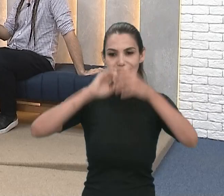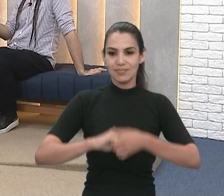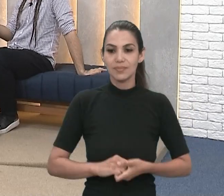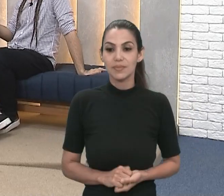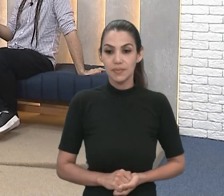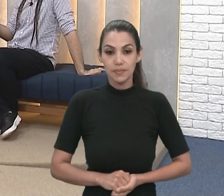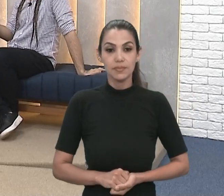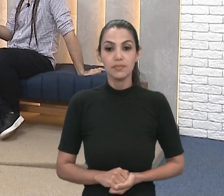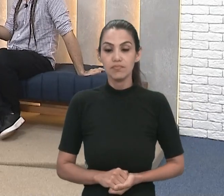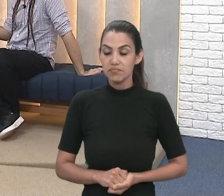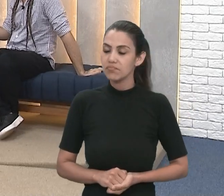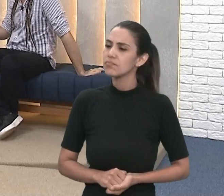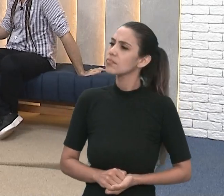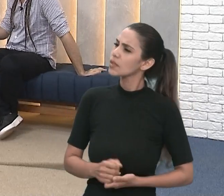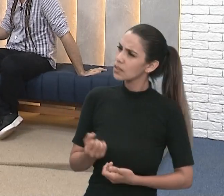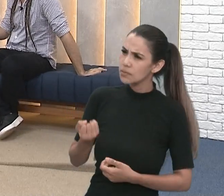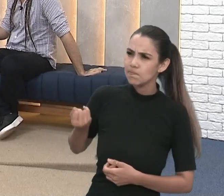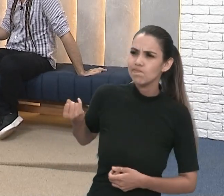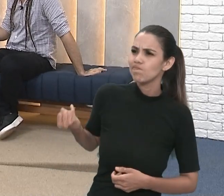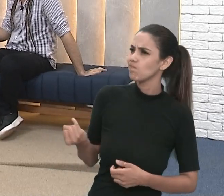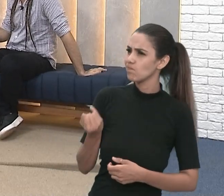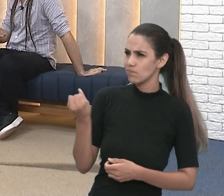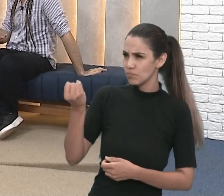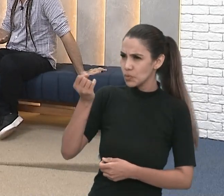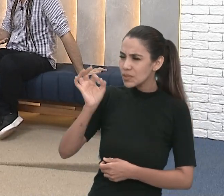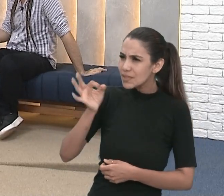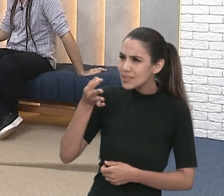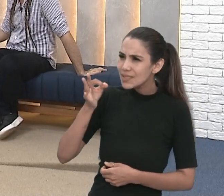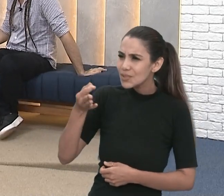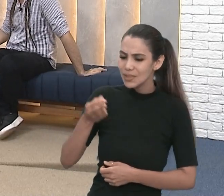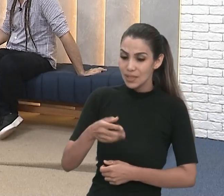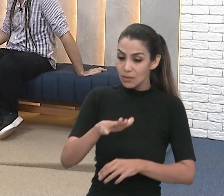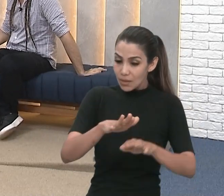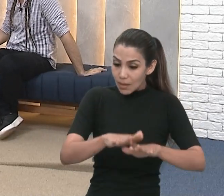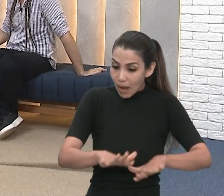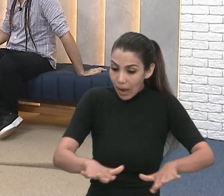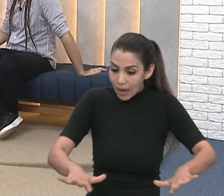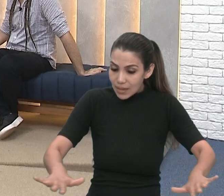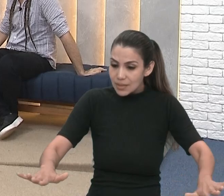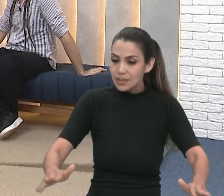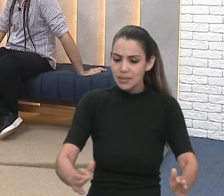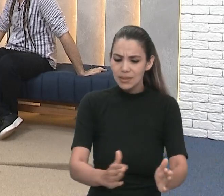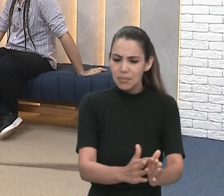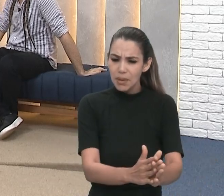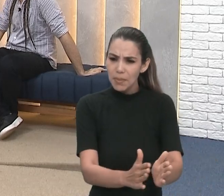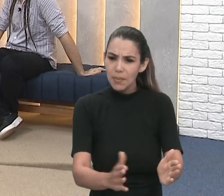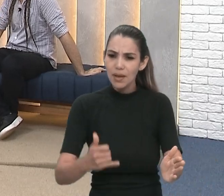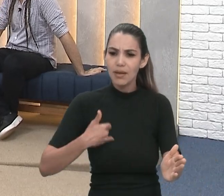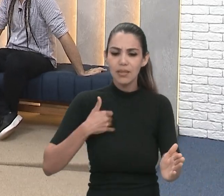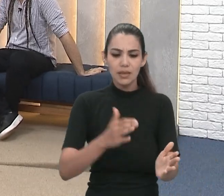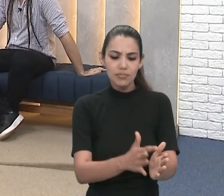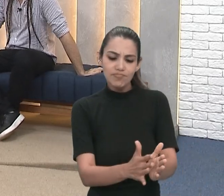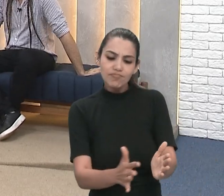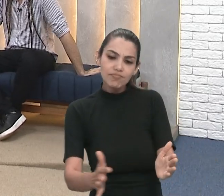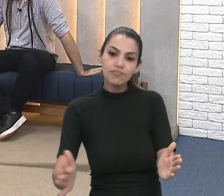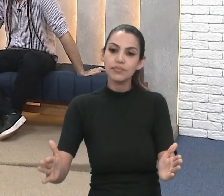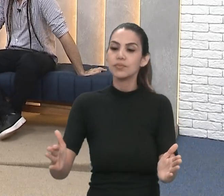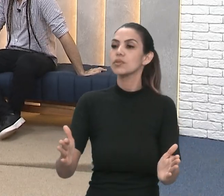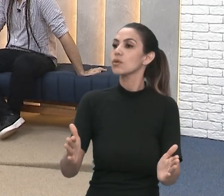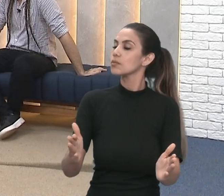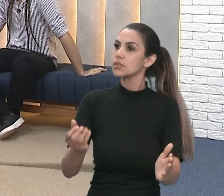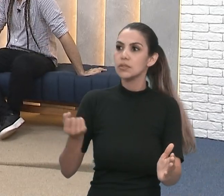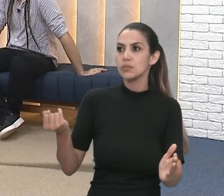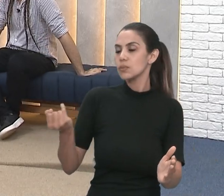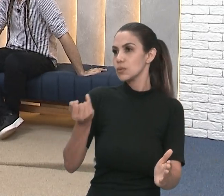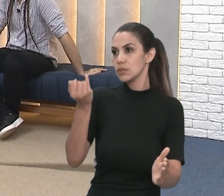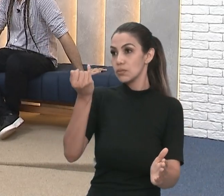e o quanto que isso é importante, né, de ser construído desde a primeira infância? Porque esses meninos acabam